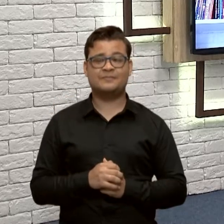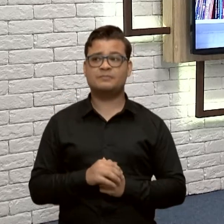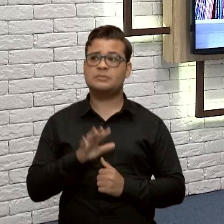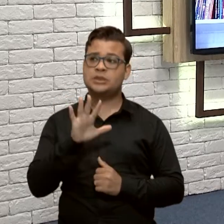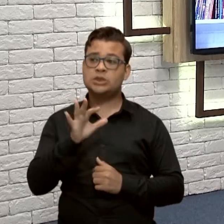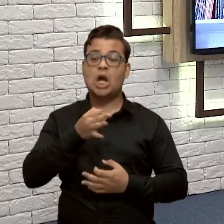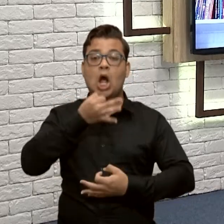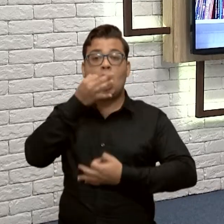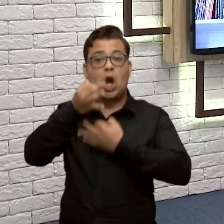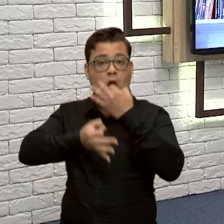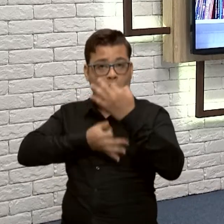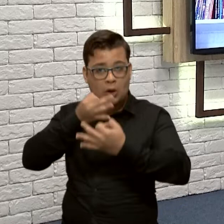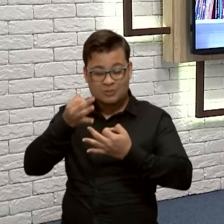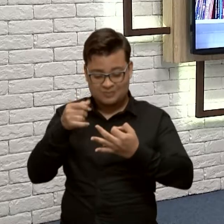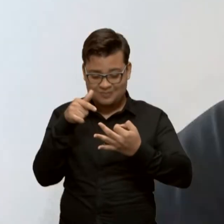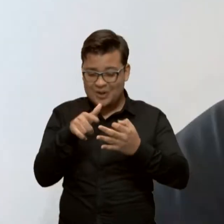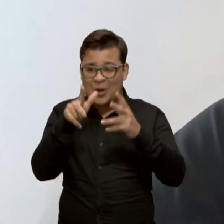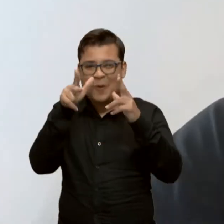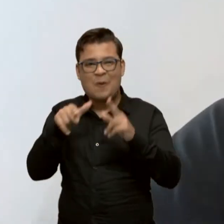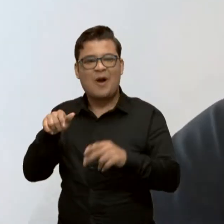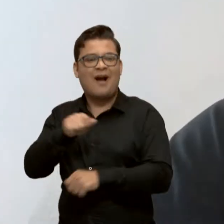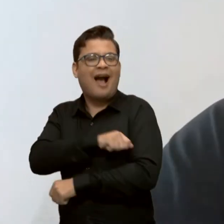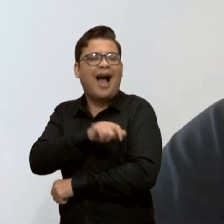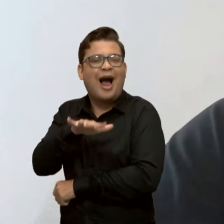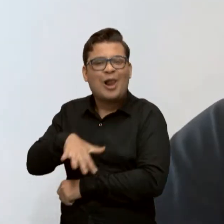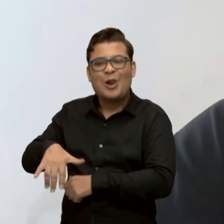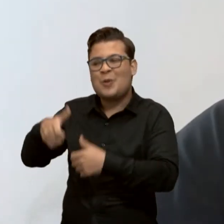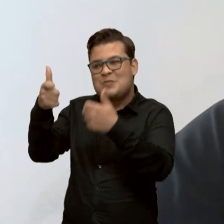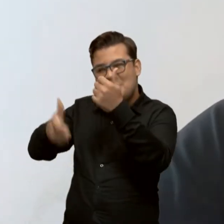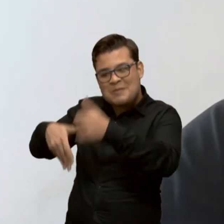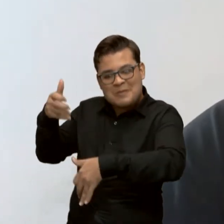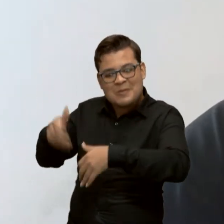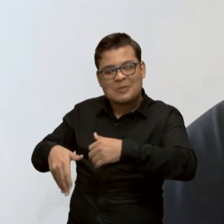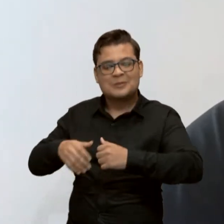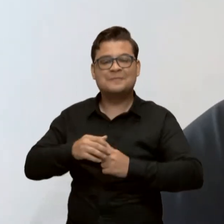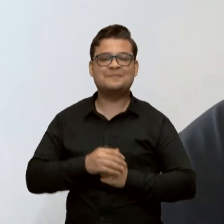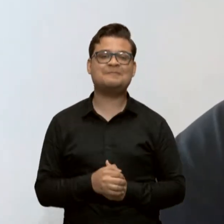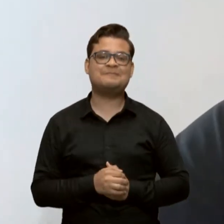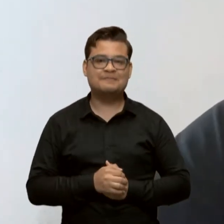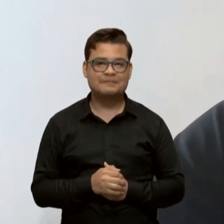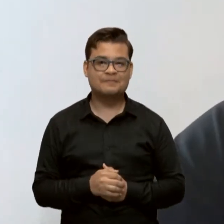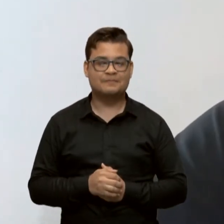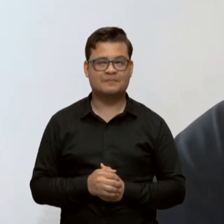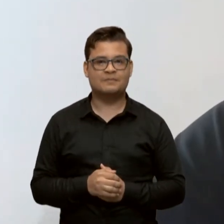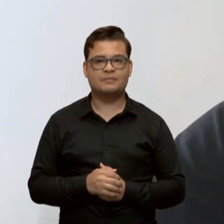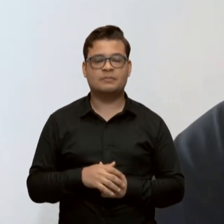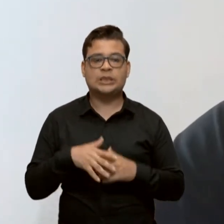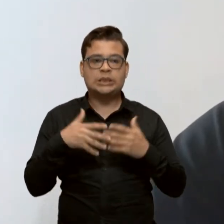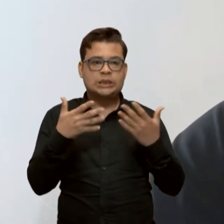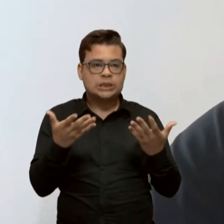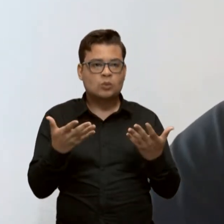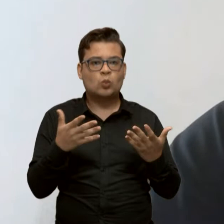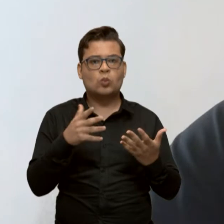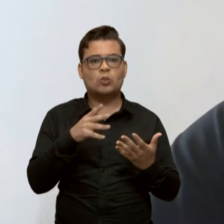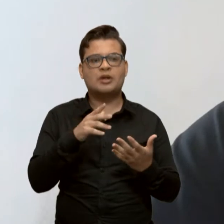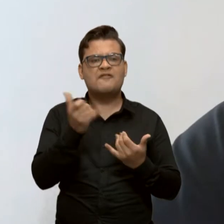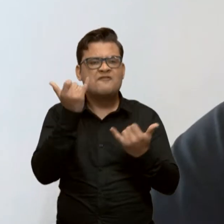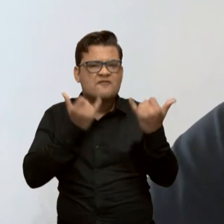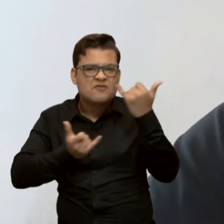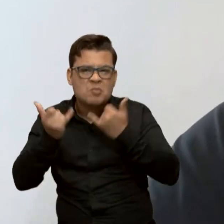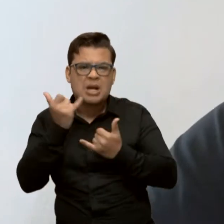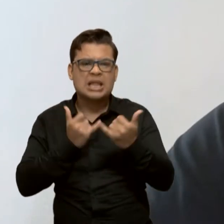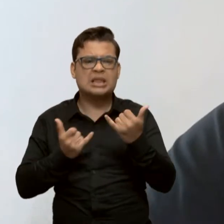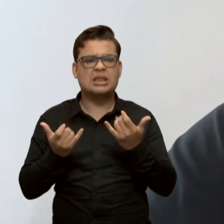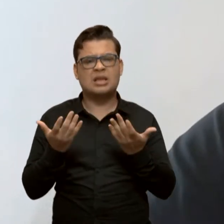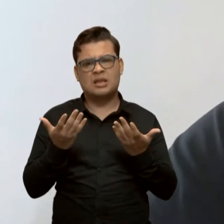comentar o que eu comento normalmente para os meus alunos. Como a disponibilidade de dados ficou maior, então qualquer